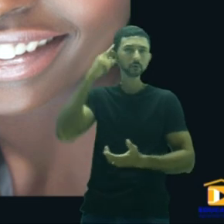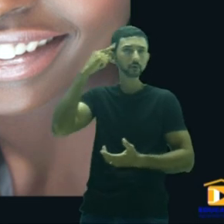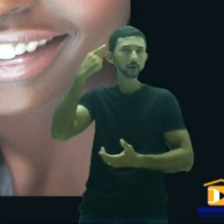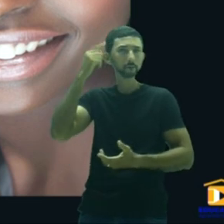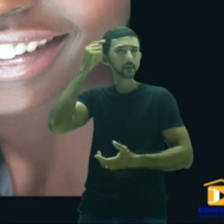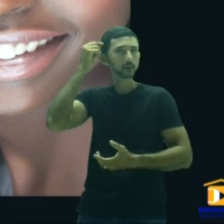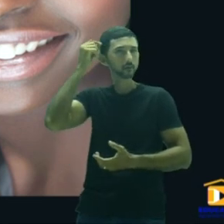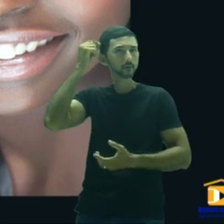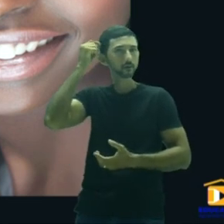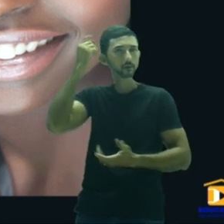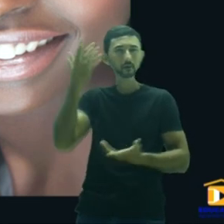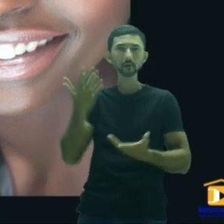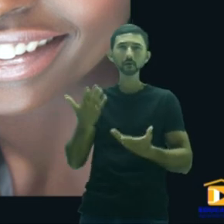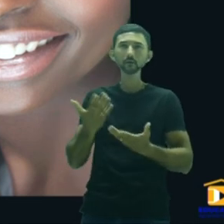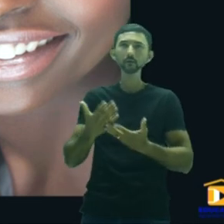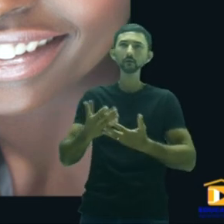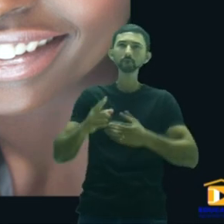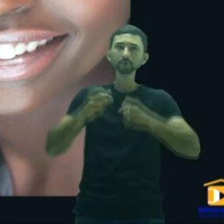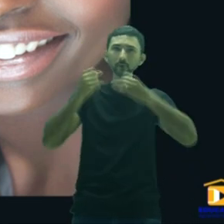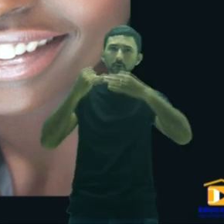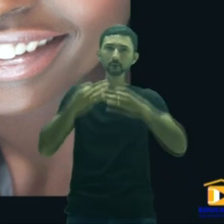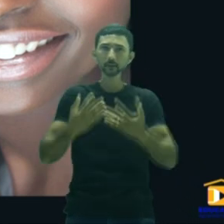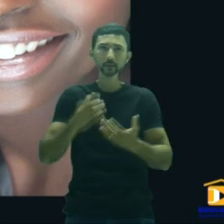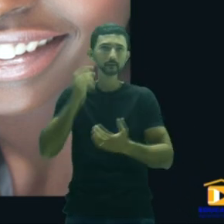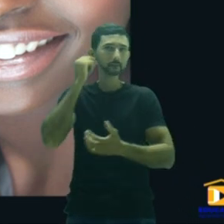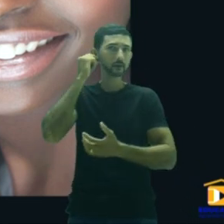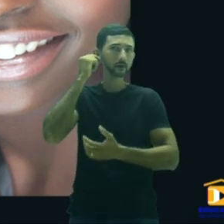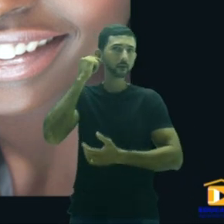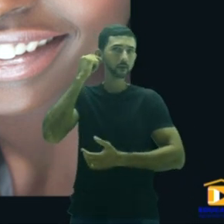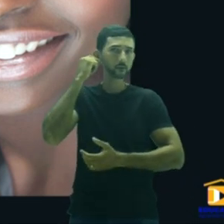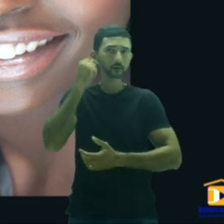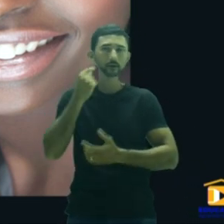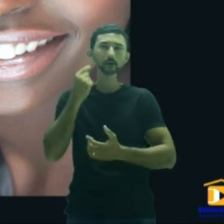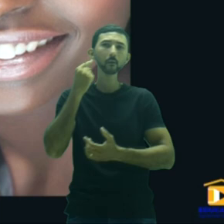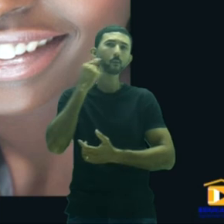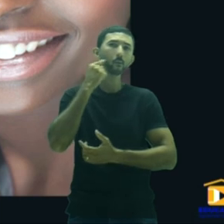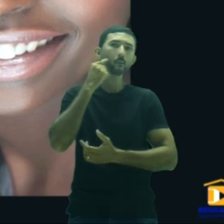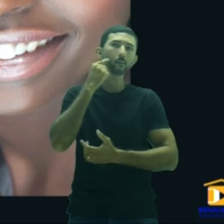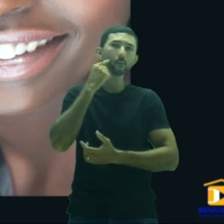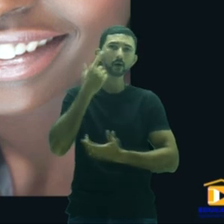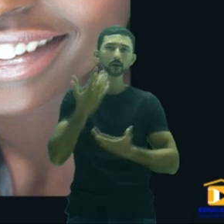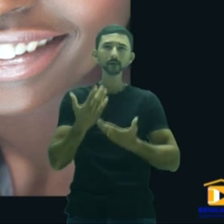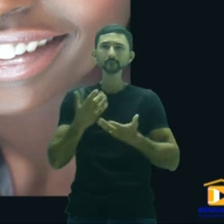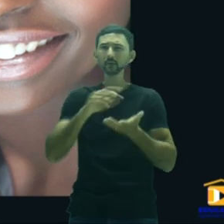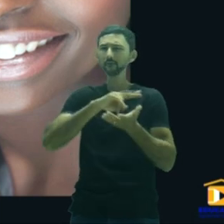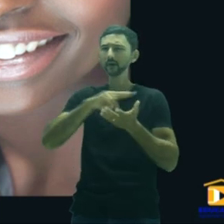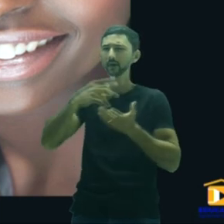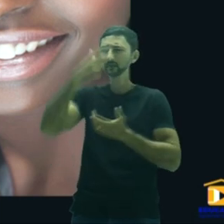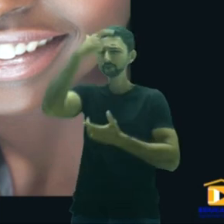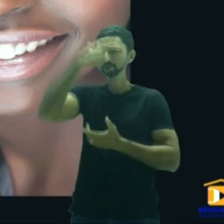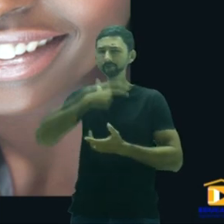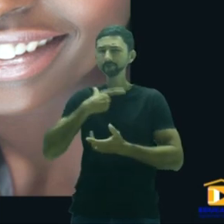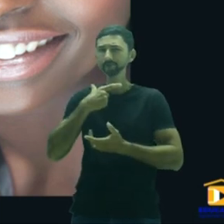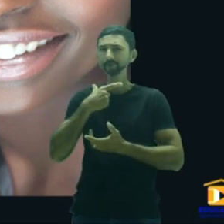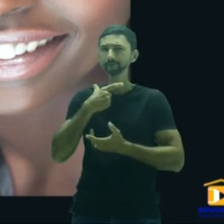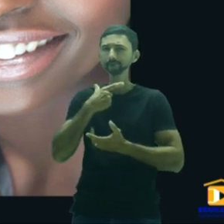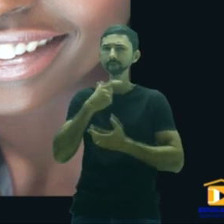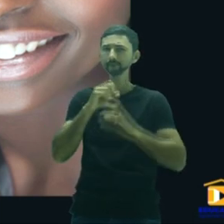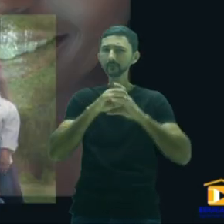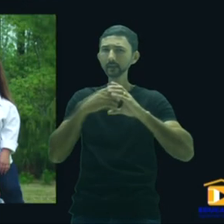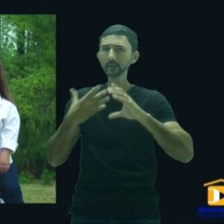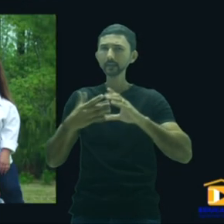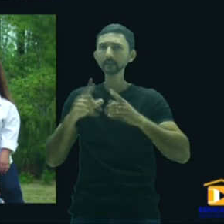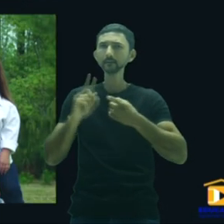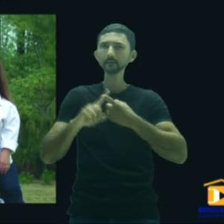cabelo. Falei há pouco para vocês sobre o lóbulo da orelha, sobre os furinhos na bochecha. Isso é um caráter autossômico. Tem